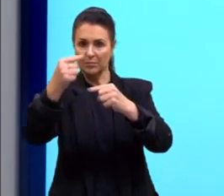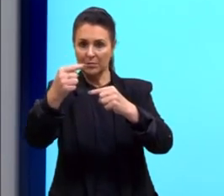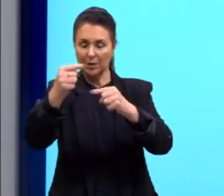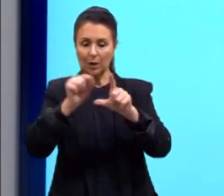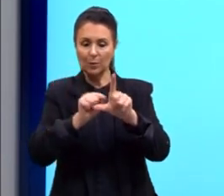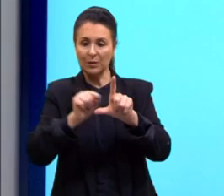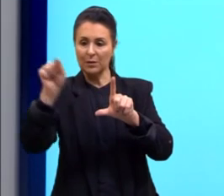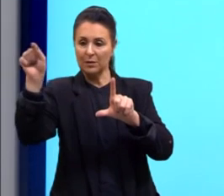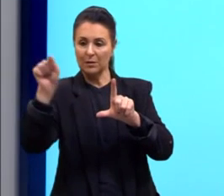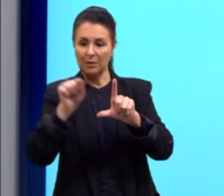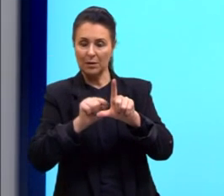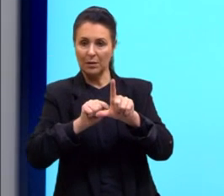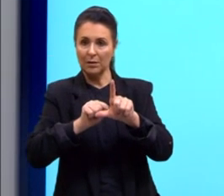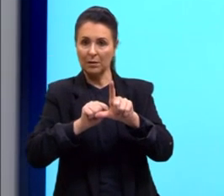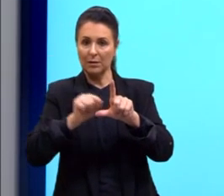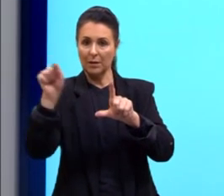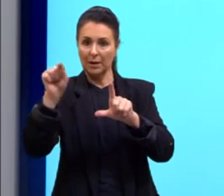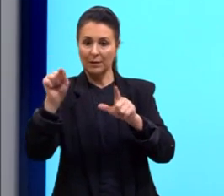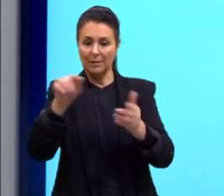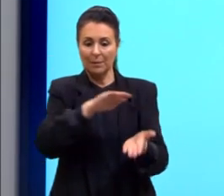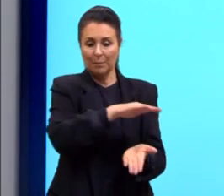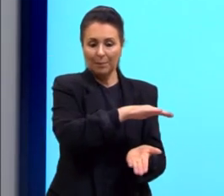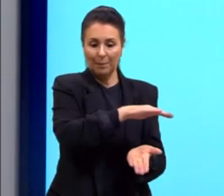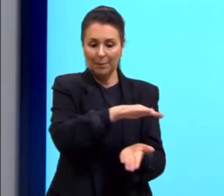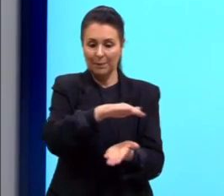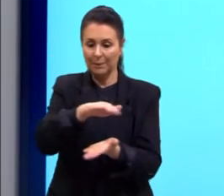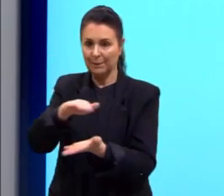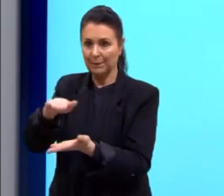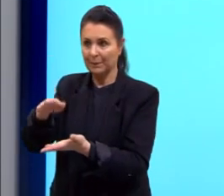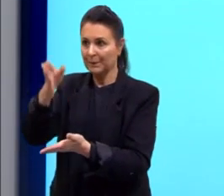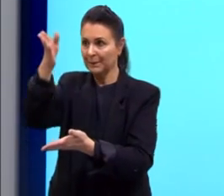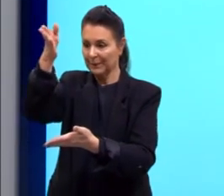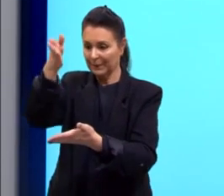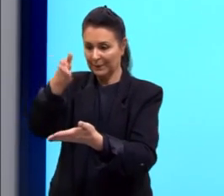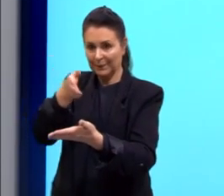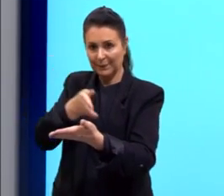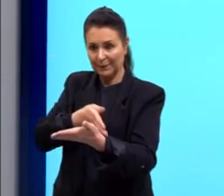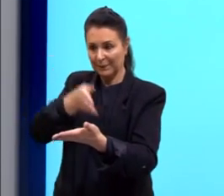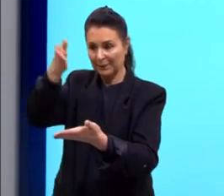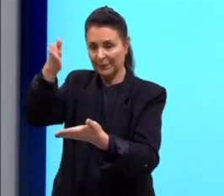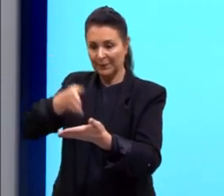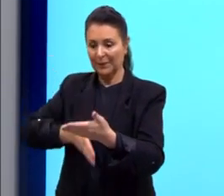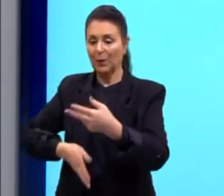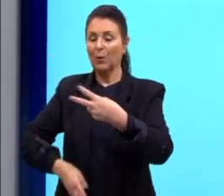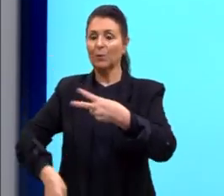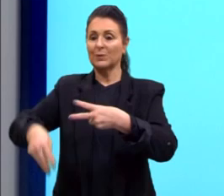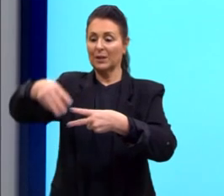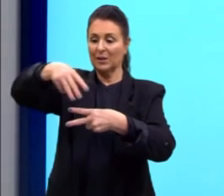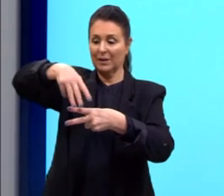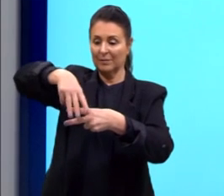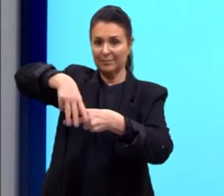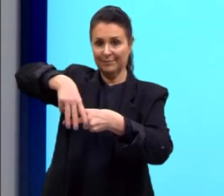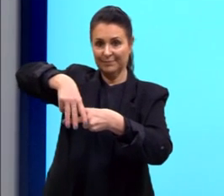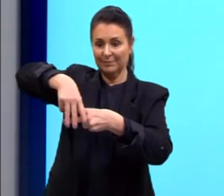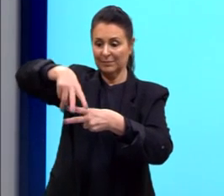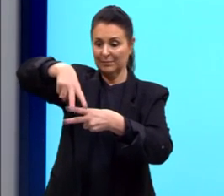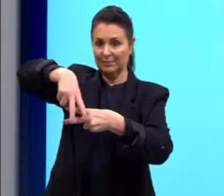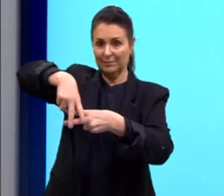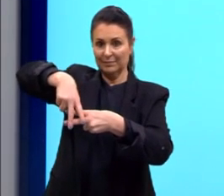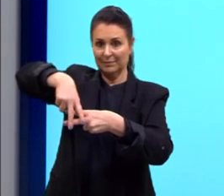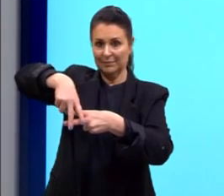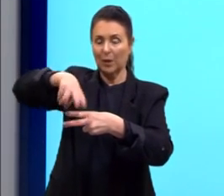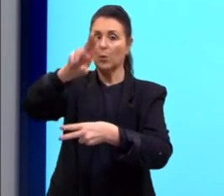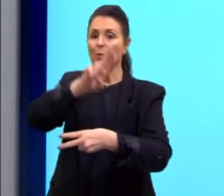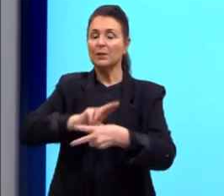reta formados por retas paralelas cortadas por retas transversais a partir deste